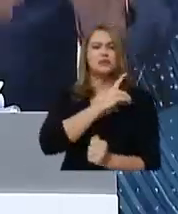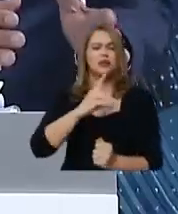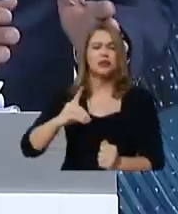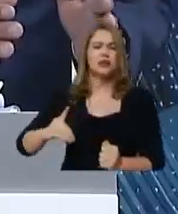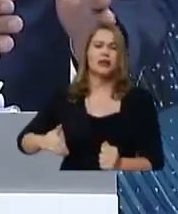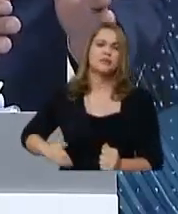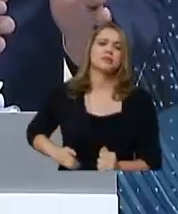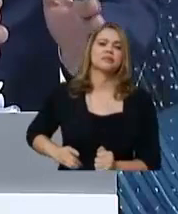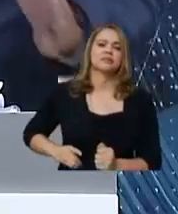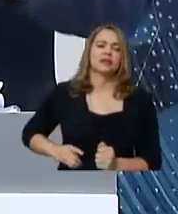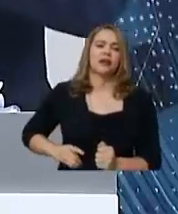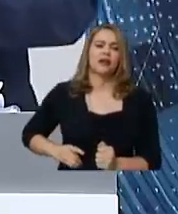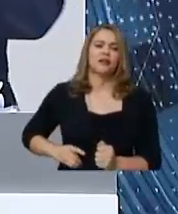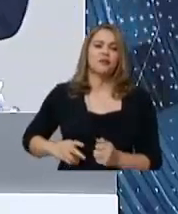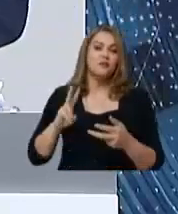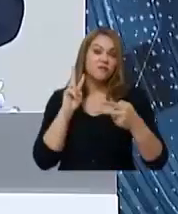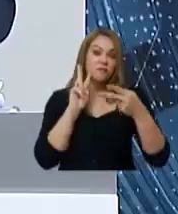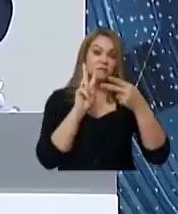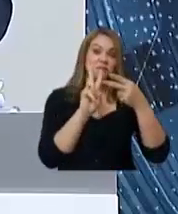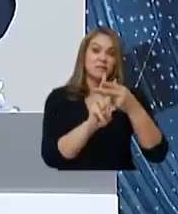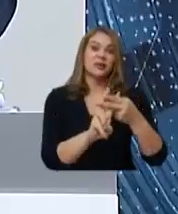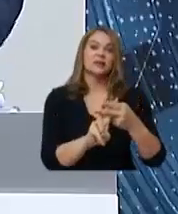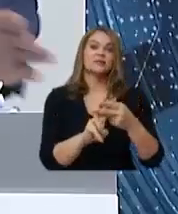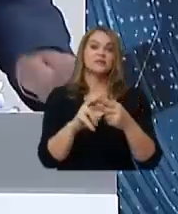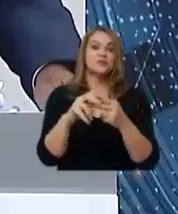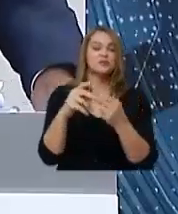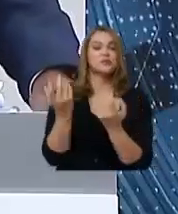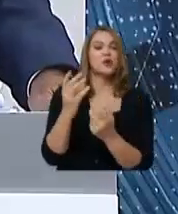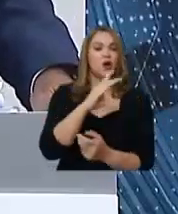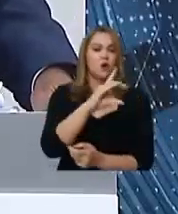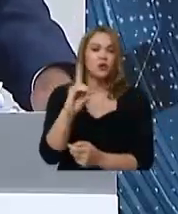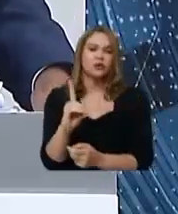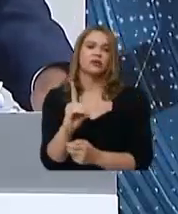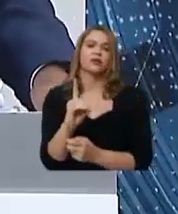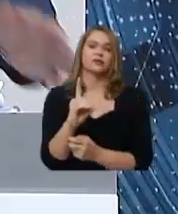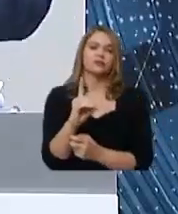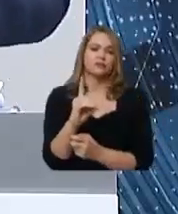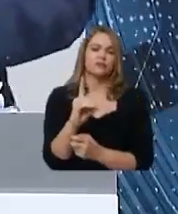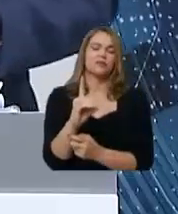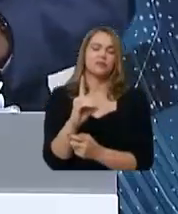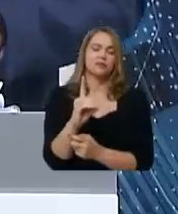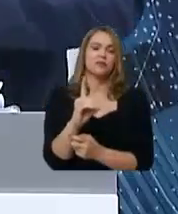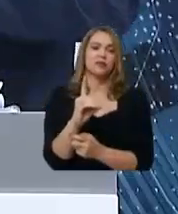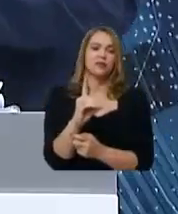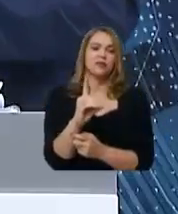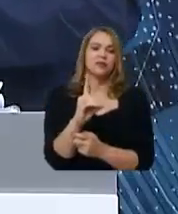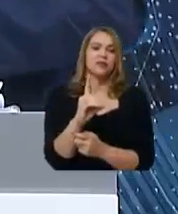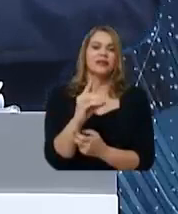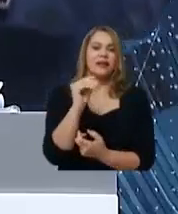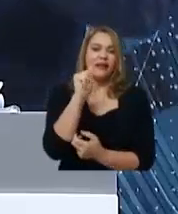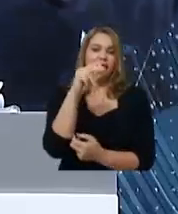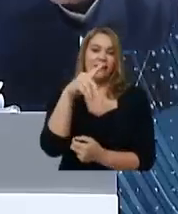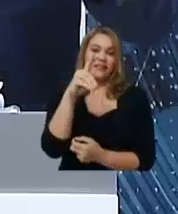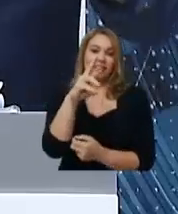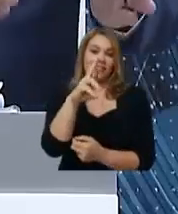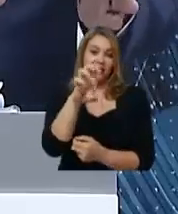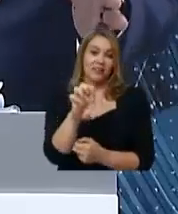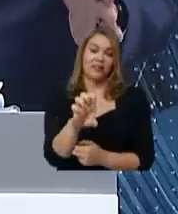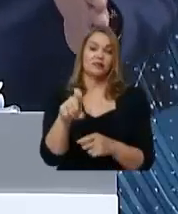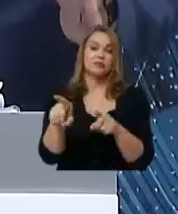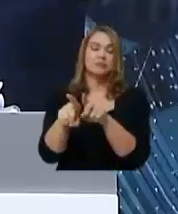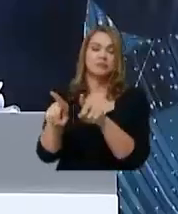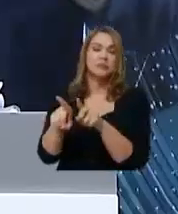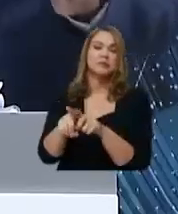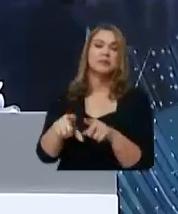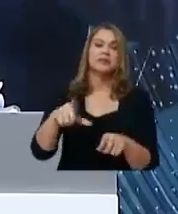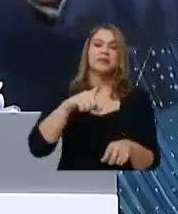à prisão que coordena a sua campanha que é André Moura a cordão é o que o senhor faz com membros do tribunal